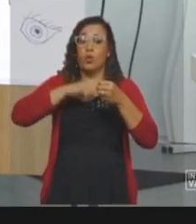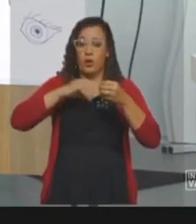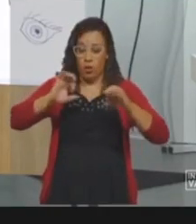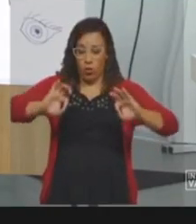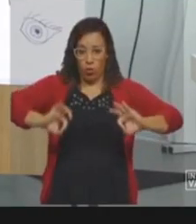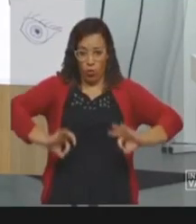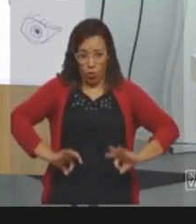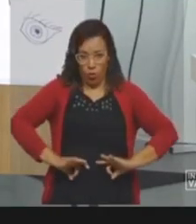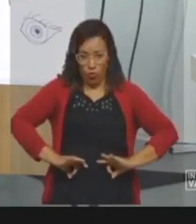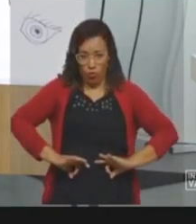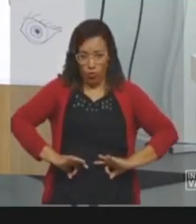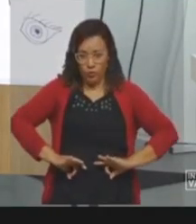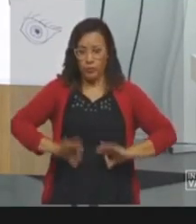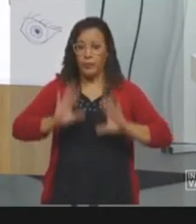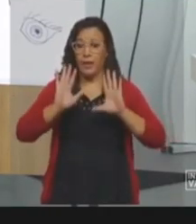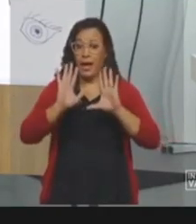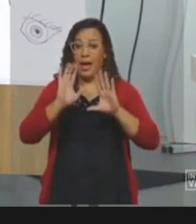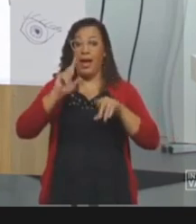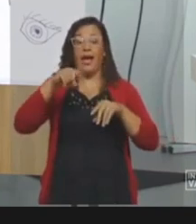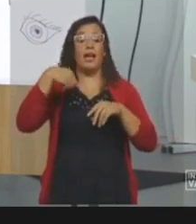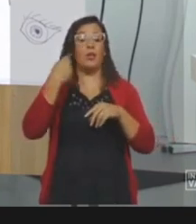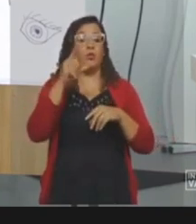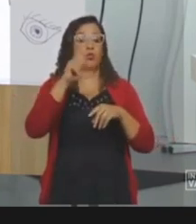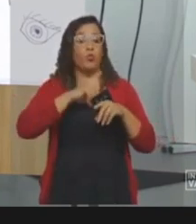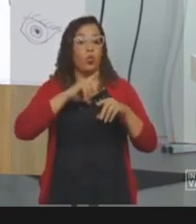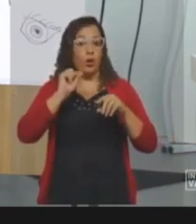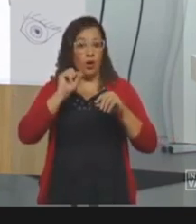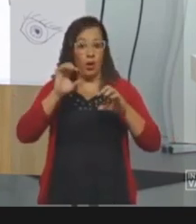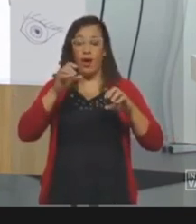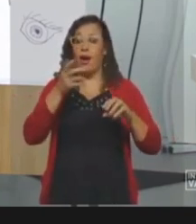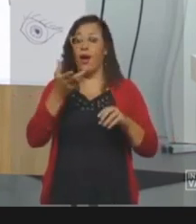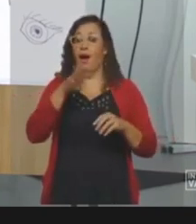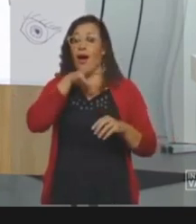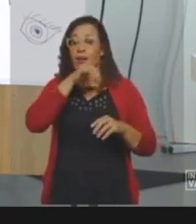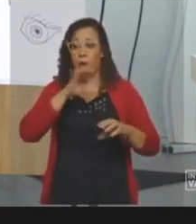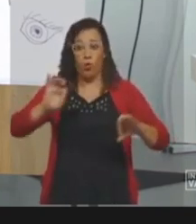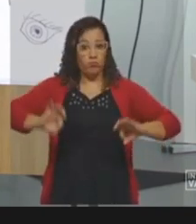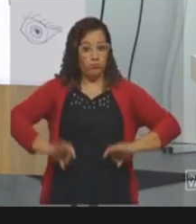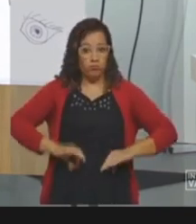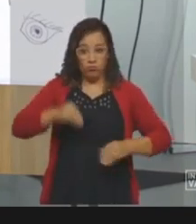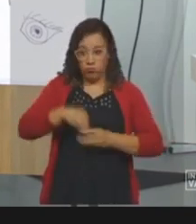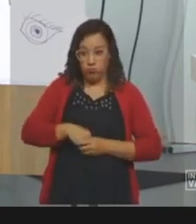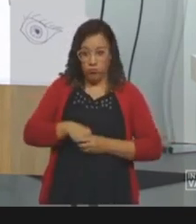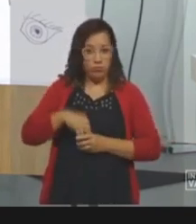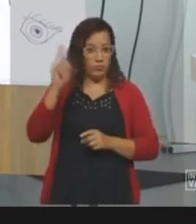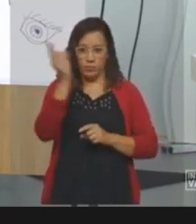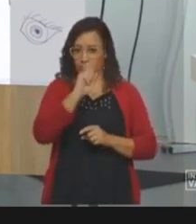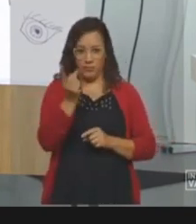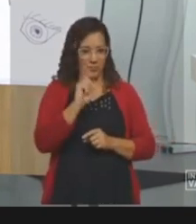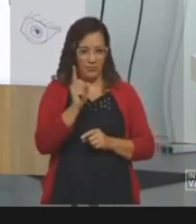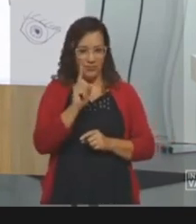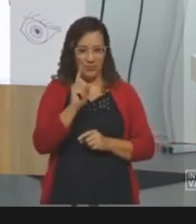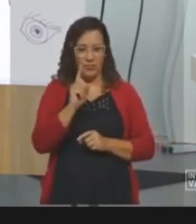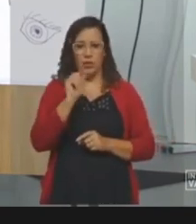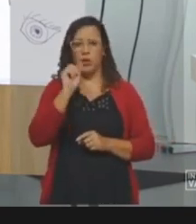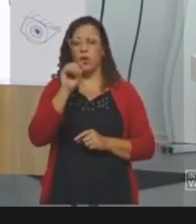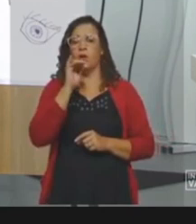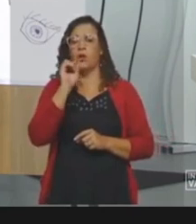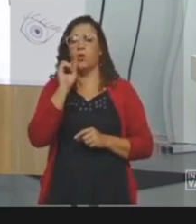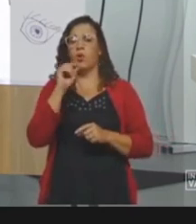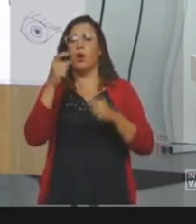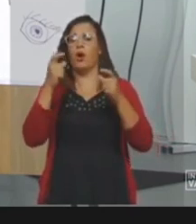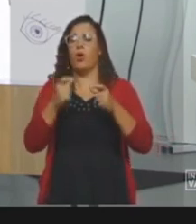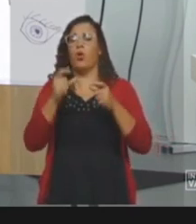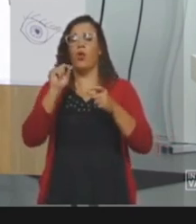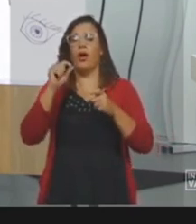Aí, ao invés agora de você colocar no útero de um animal Você vai querer que essas células sejam cultivadas